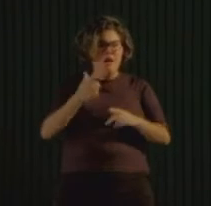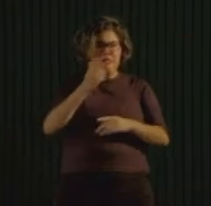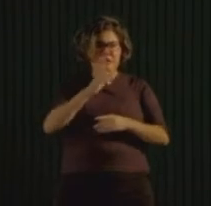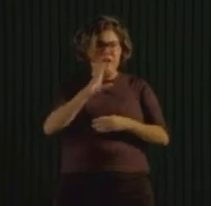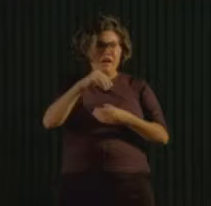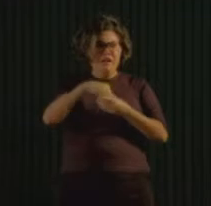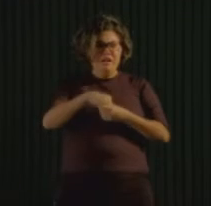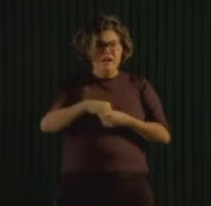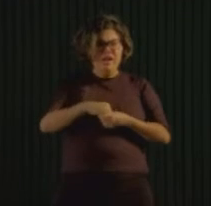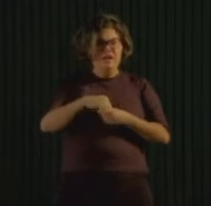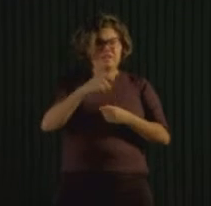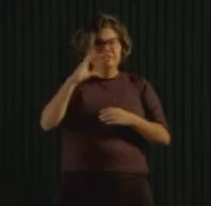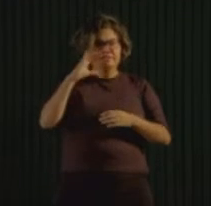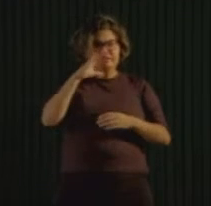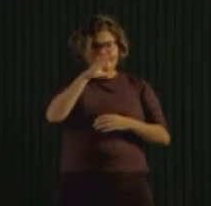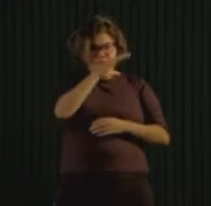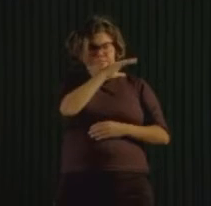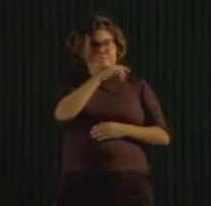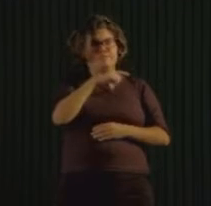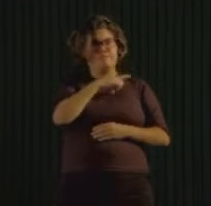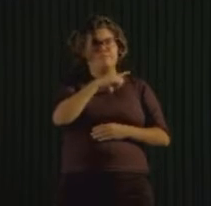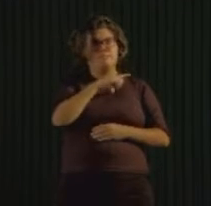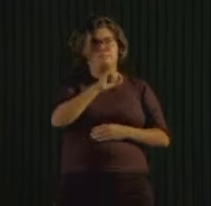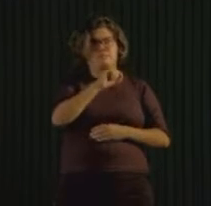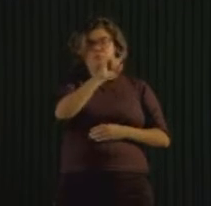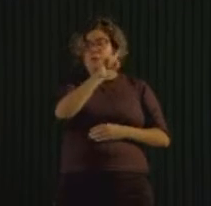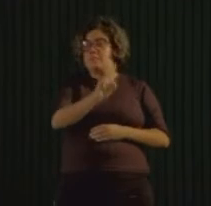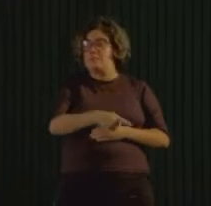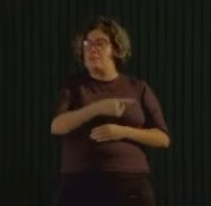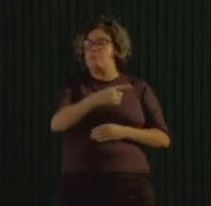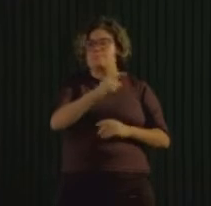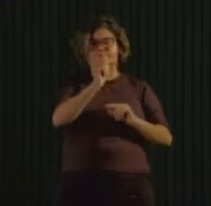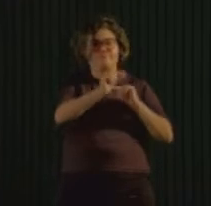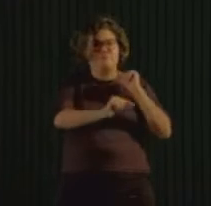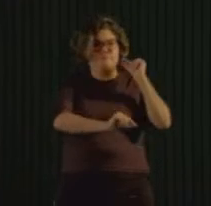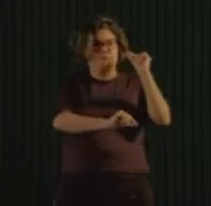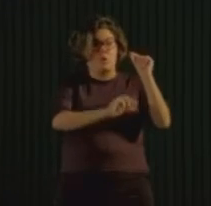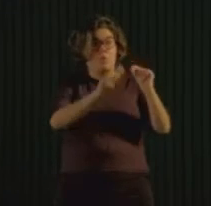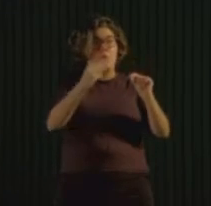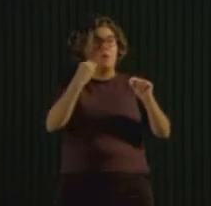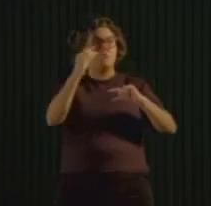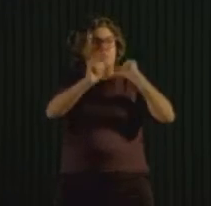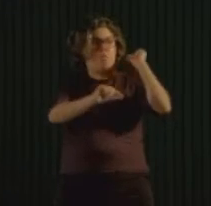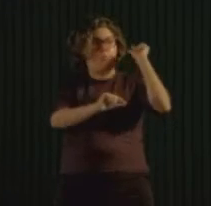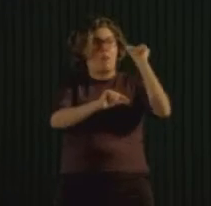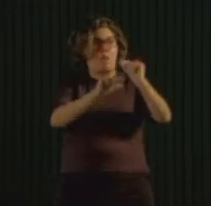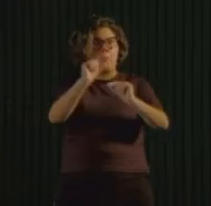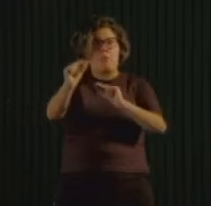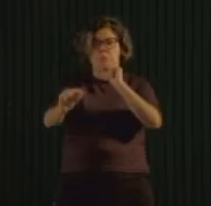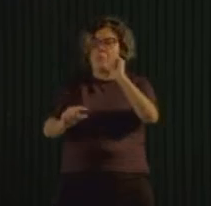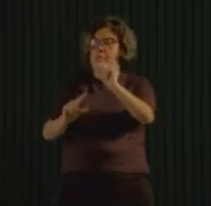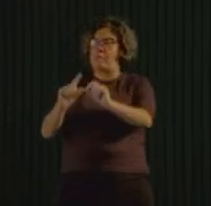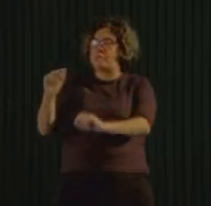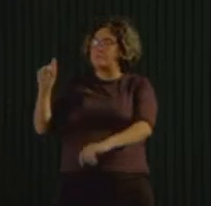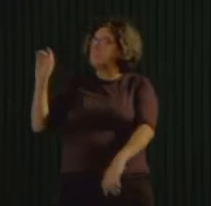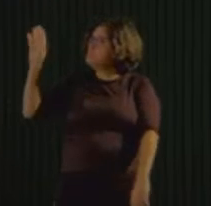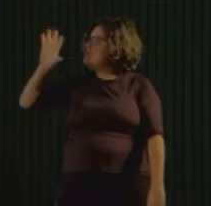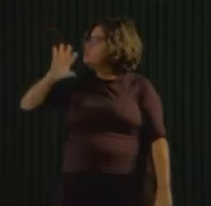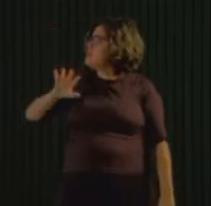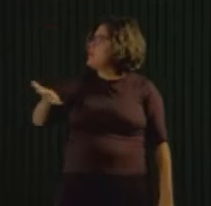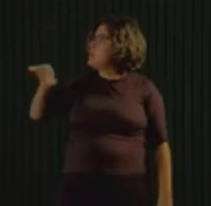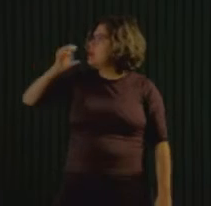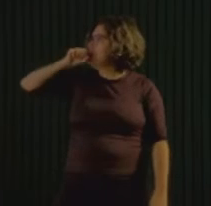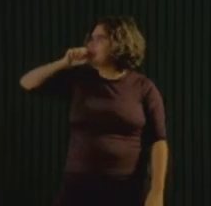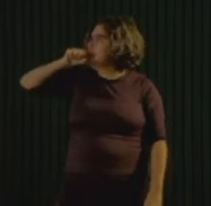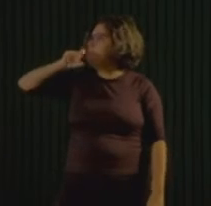de luminosidade de calor. Então, aqui você tem 1 milhão de pedaços de plástico por metro quadrado